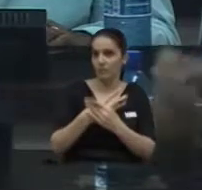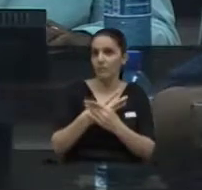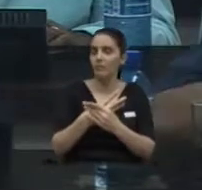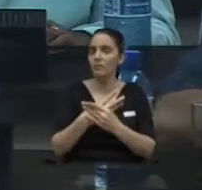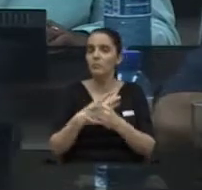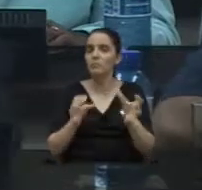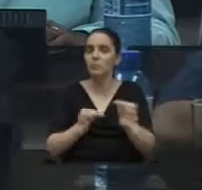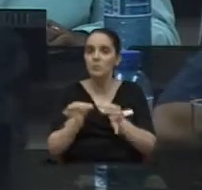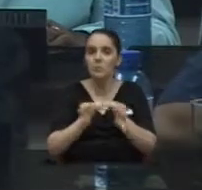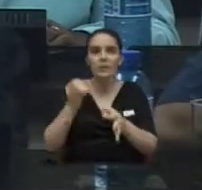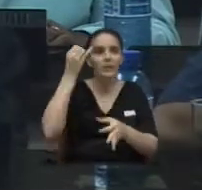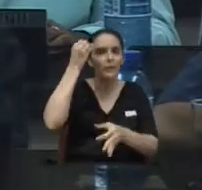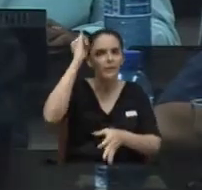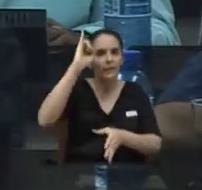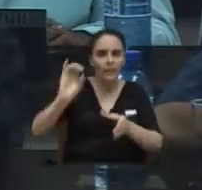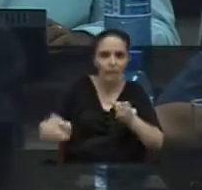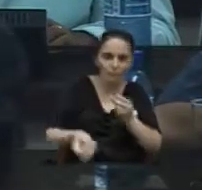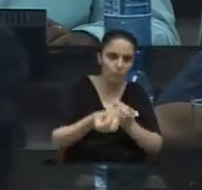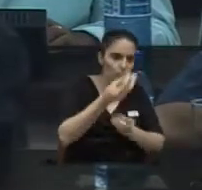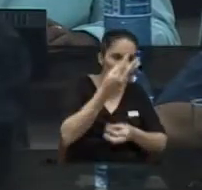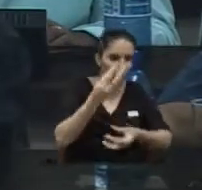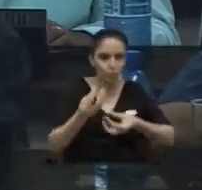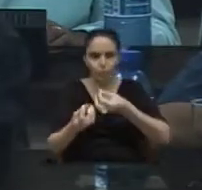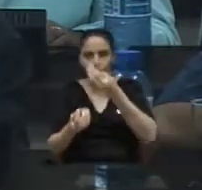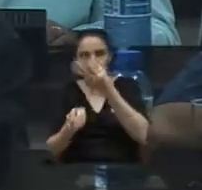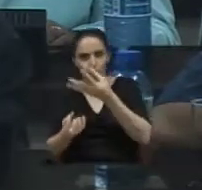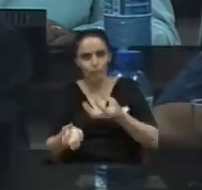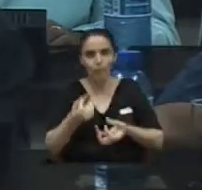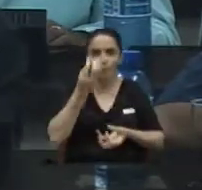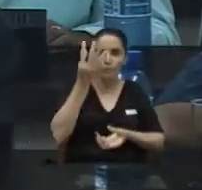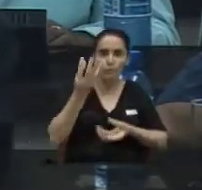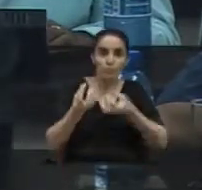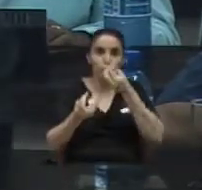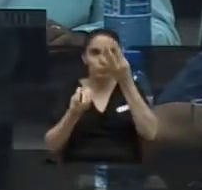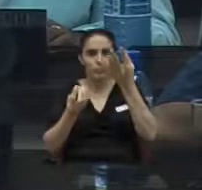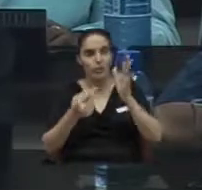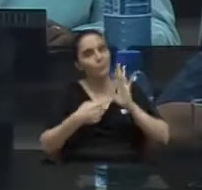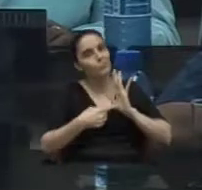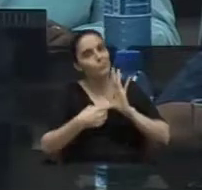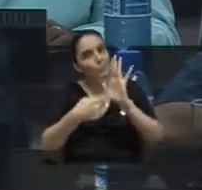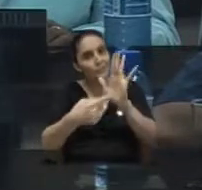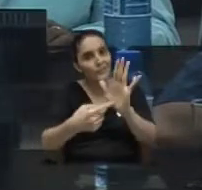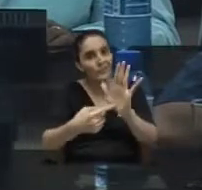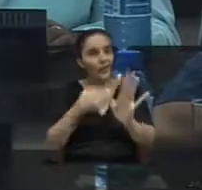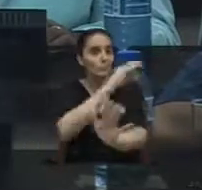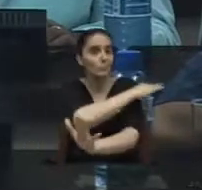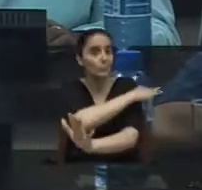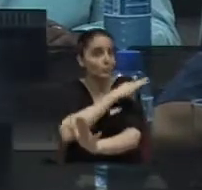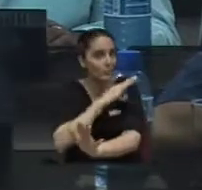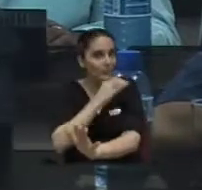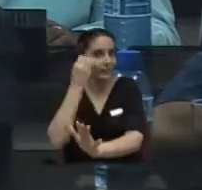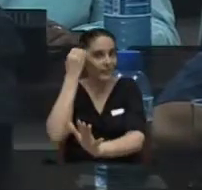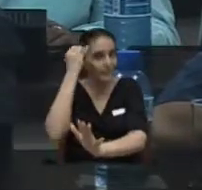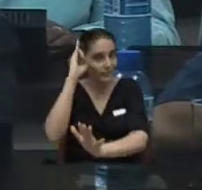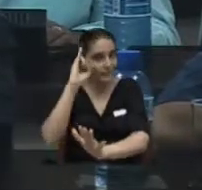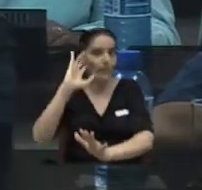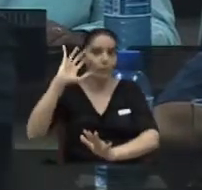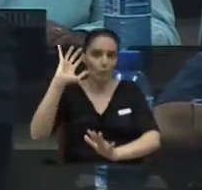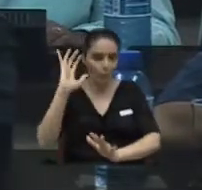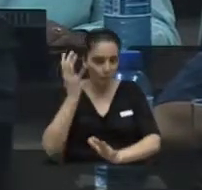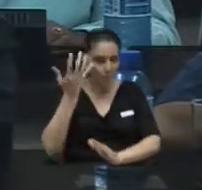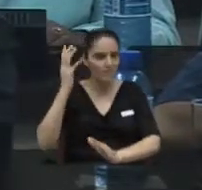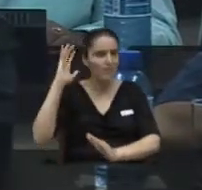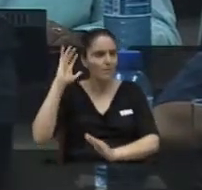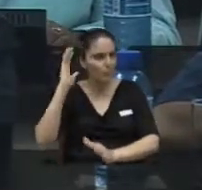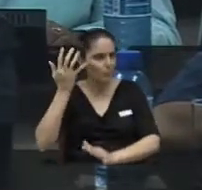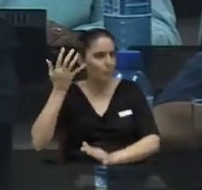foram levadas ao senhor prefeito, e essas ideias avançaram. Né? Justamente a finalidade